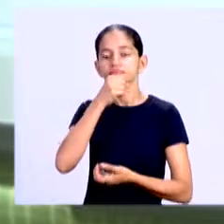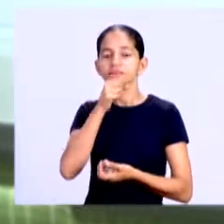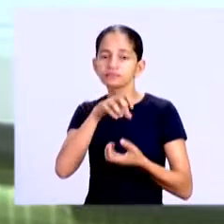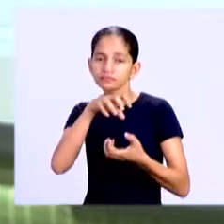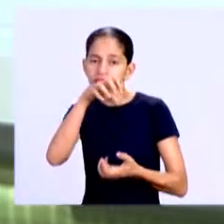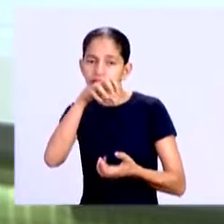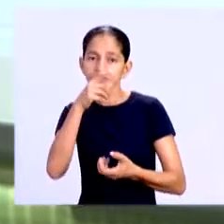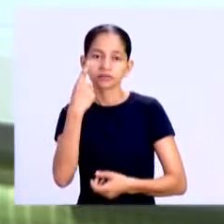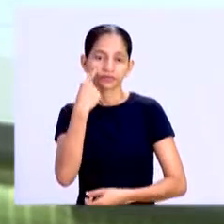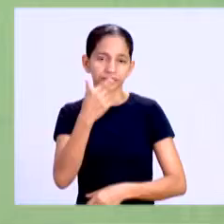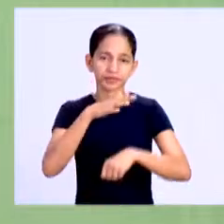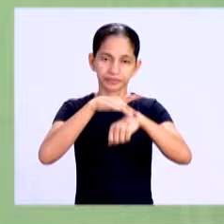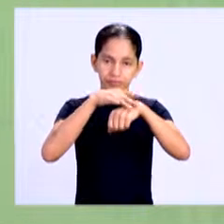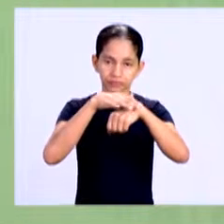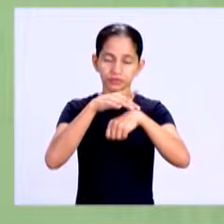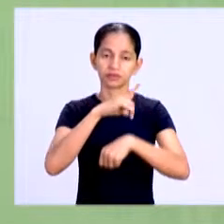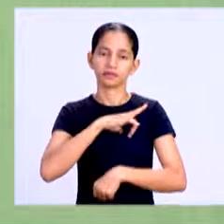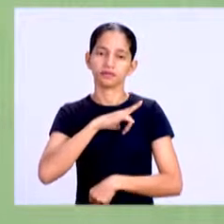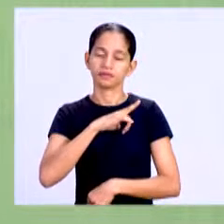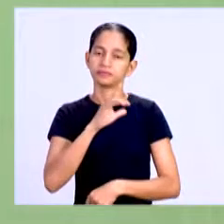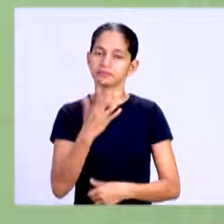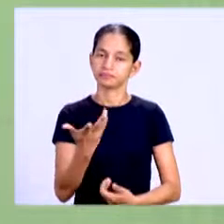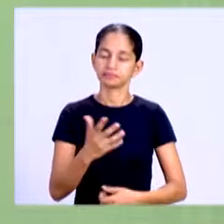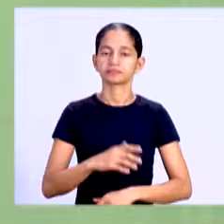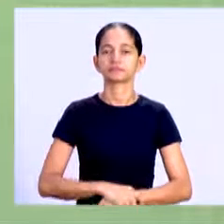essas doenças.